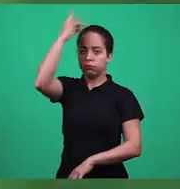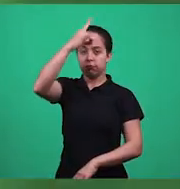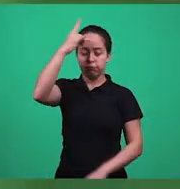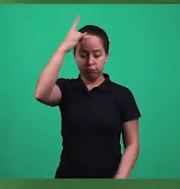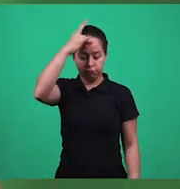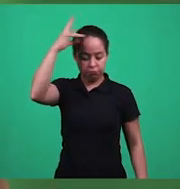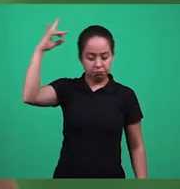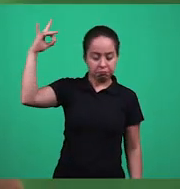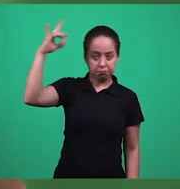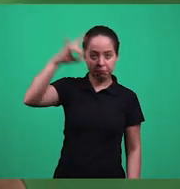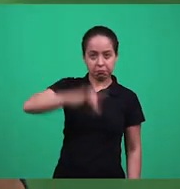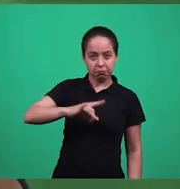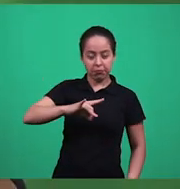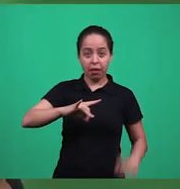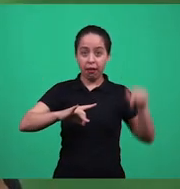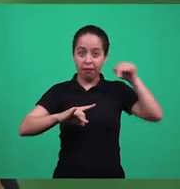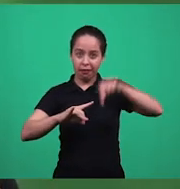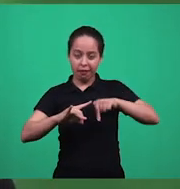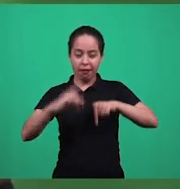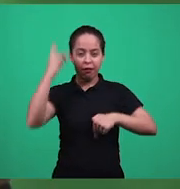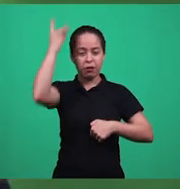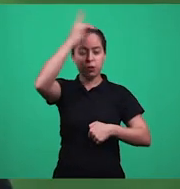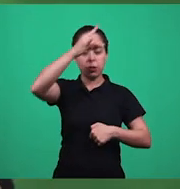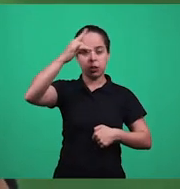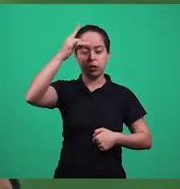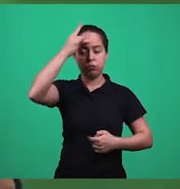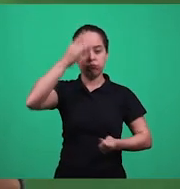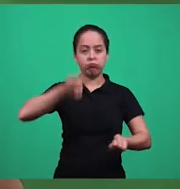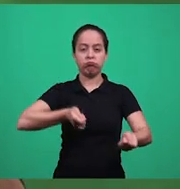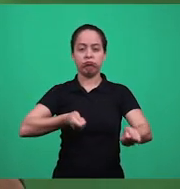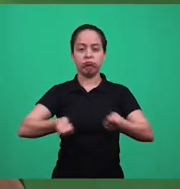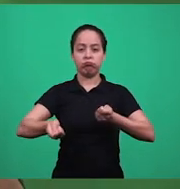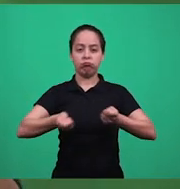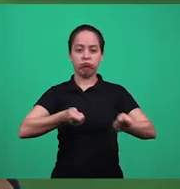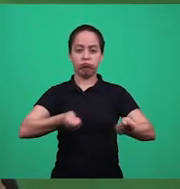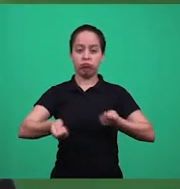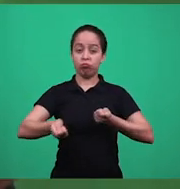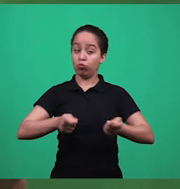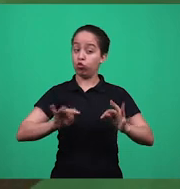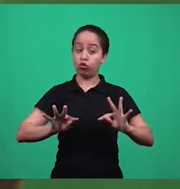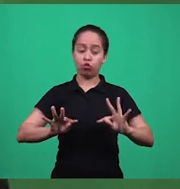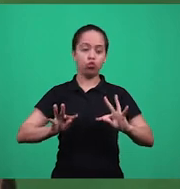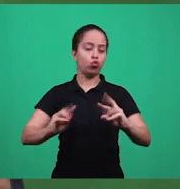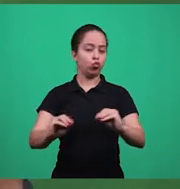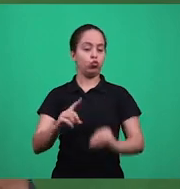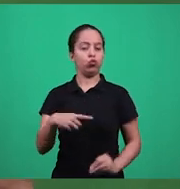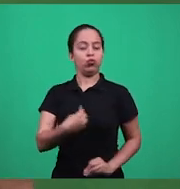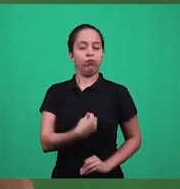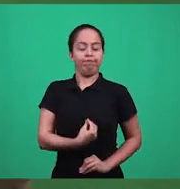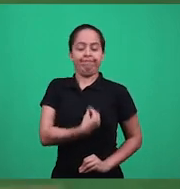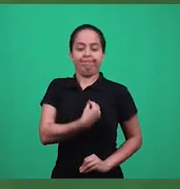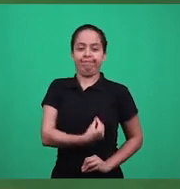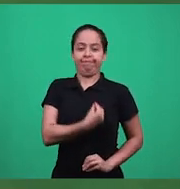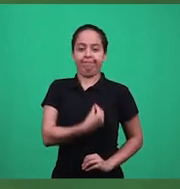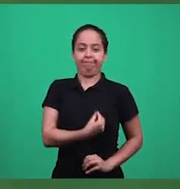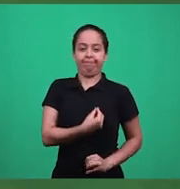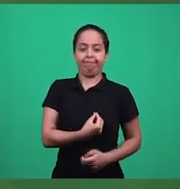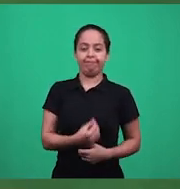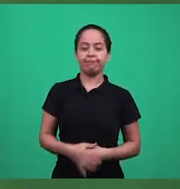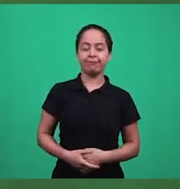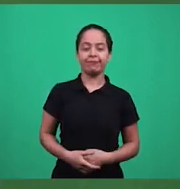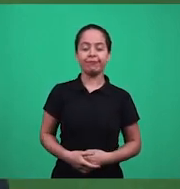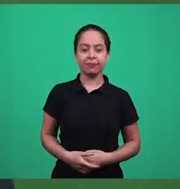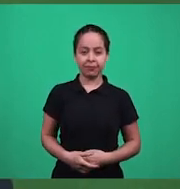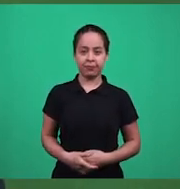o Espírito Santo passa a dirigir, a governar a vida do